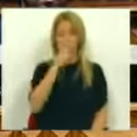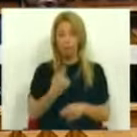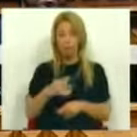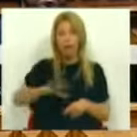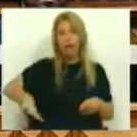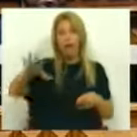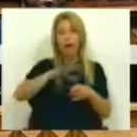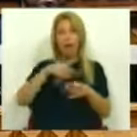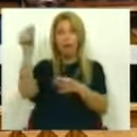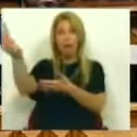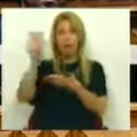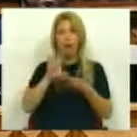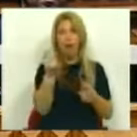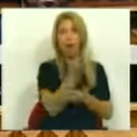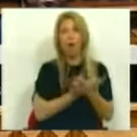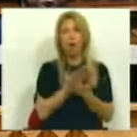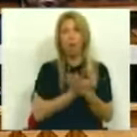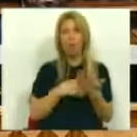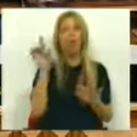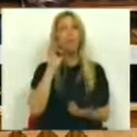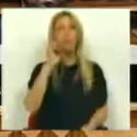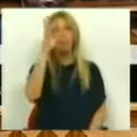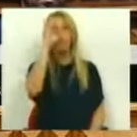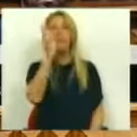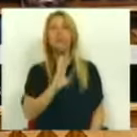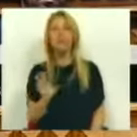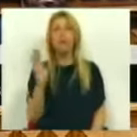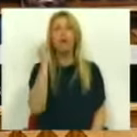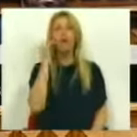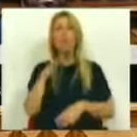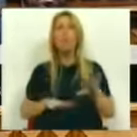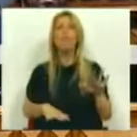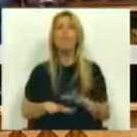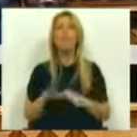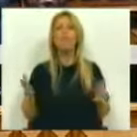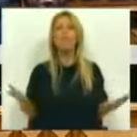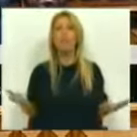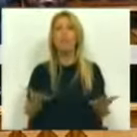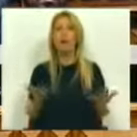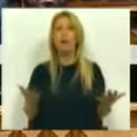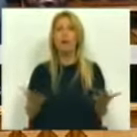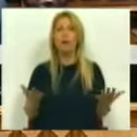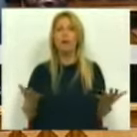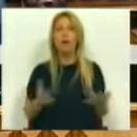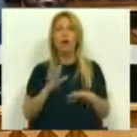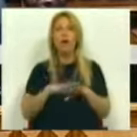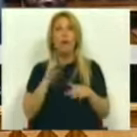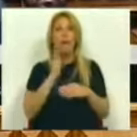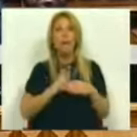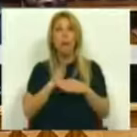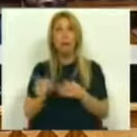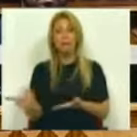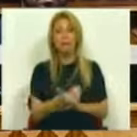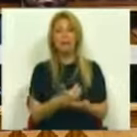do financiamento da economia, é importante saber como se vai proceder no que toca à utilização da parte da receita